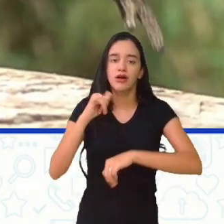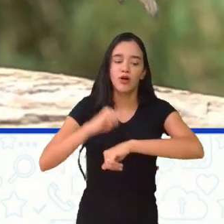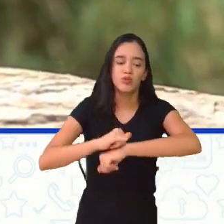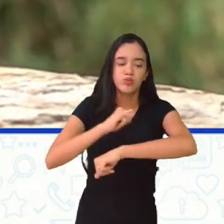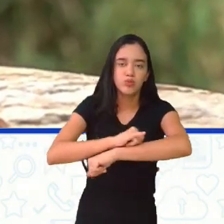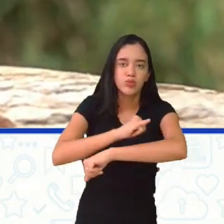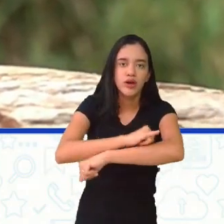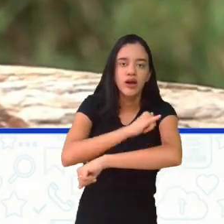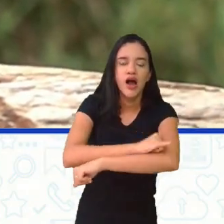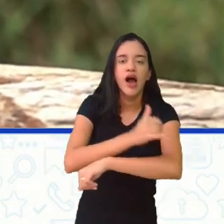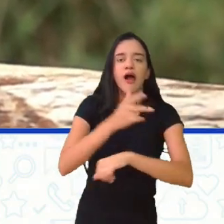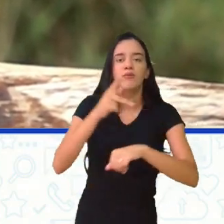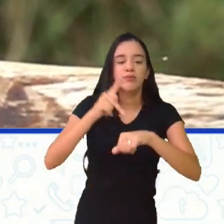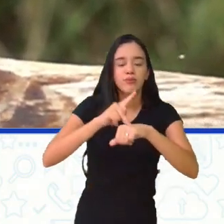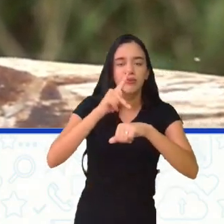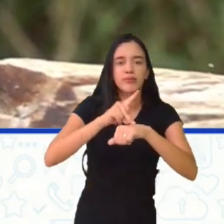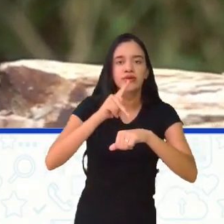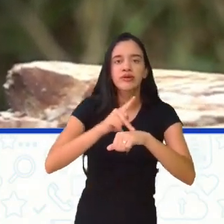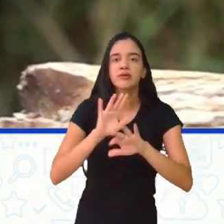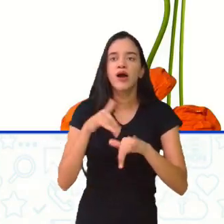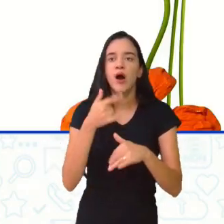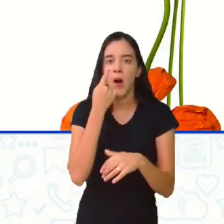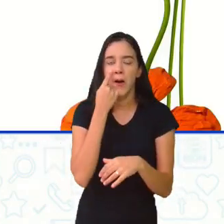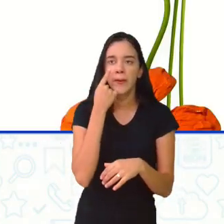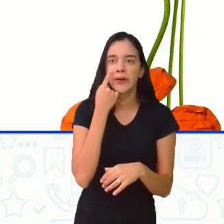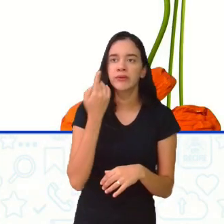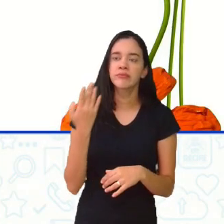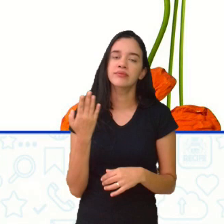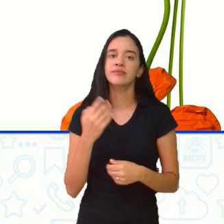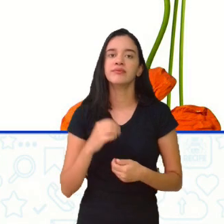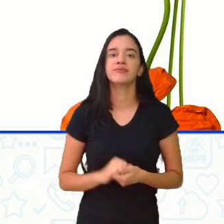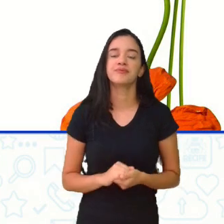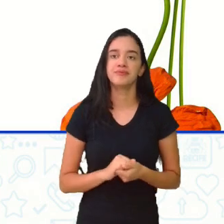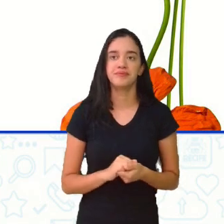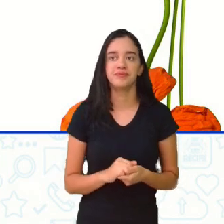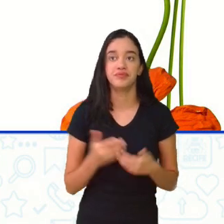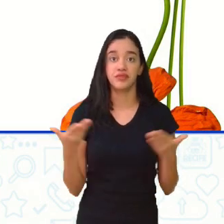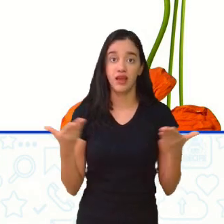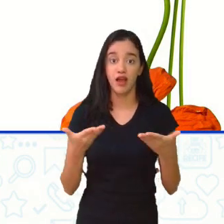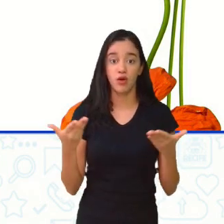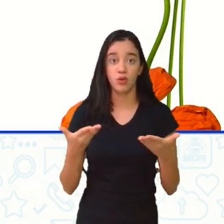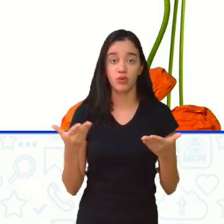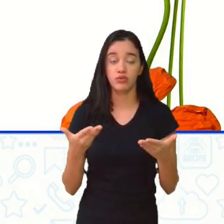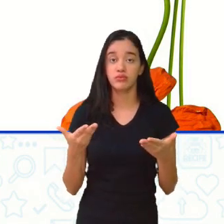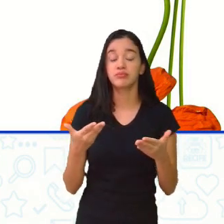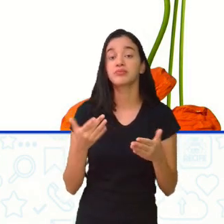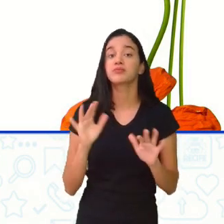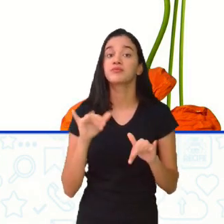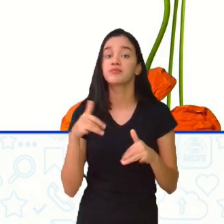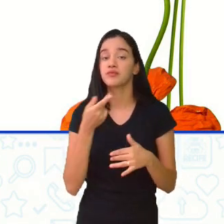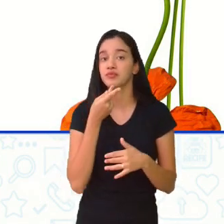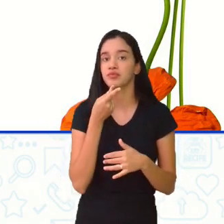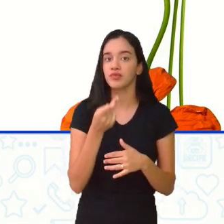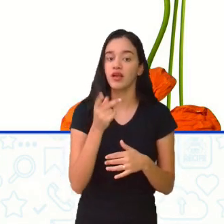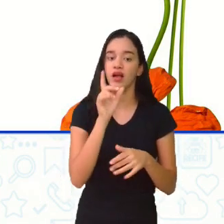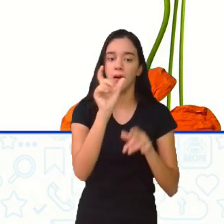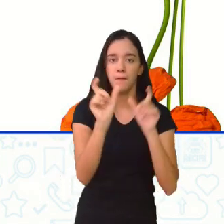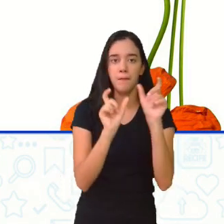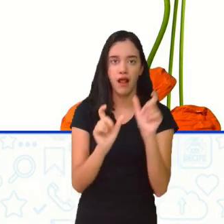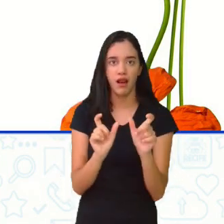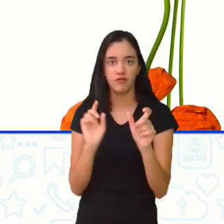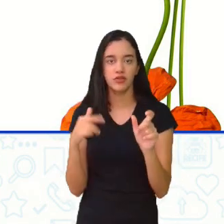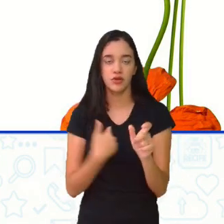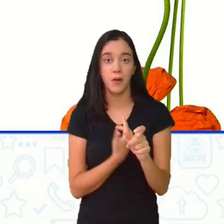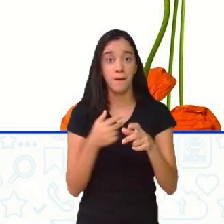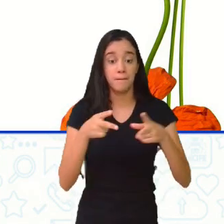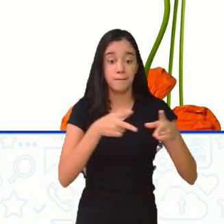é? Então, nós vemos aí esse destaque. Então, a acentuação gráfica, quando pronunciamos as palavras,